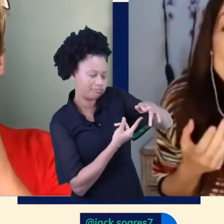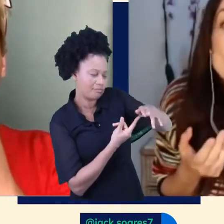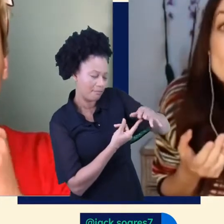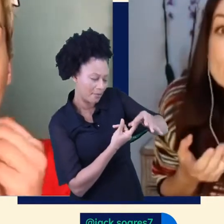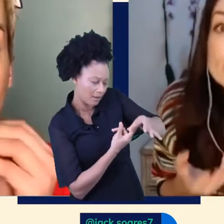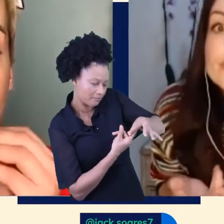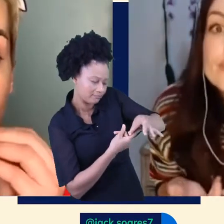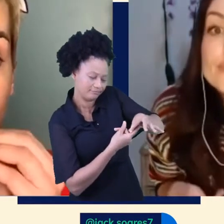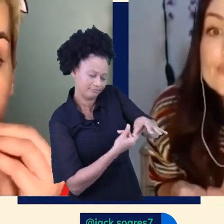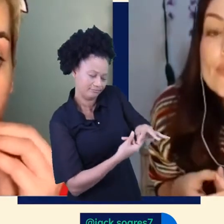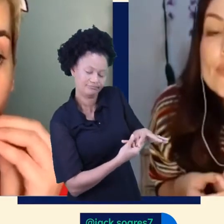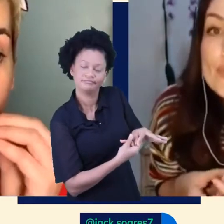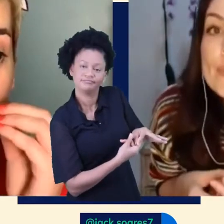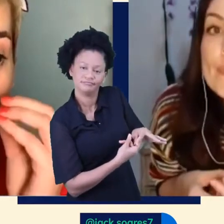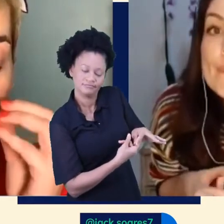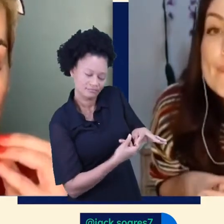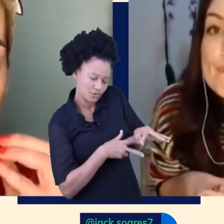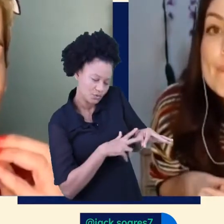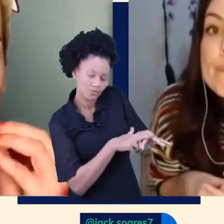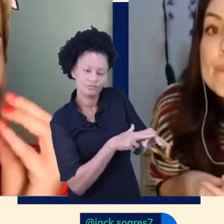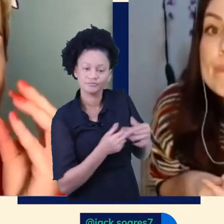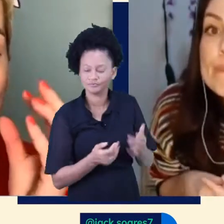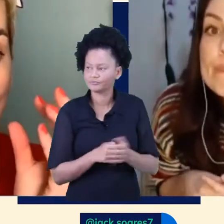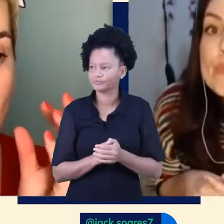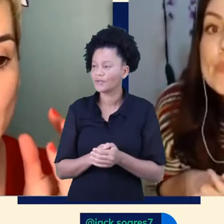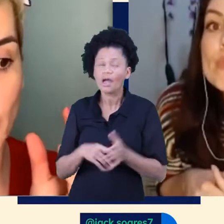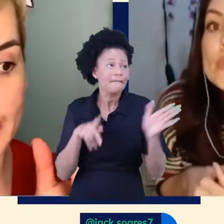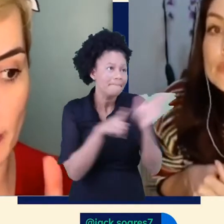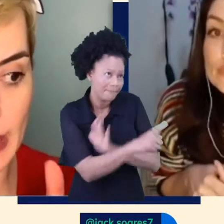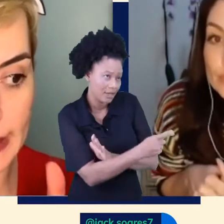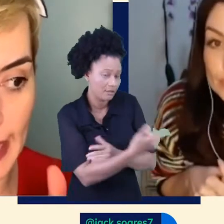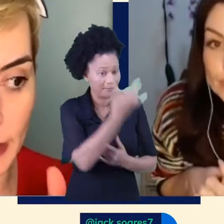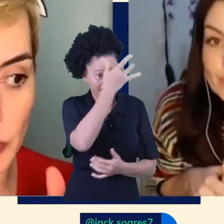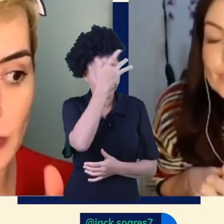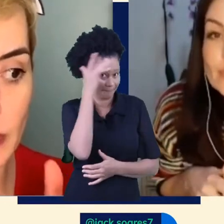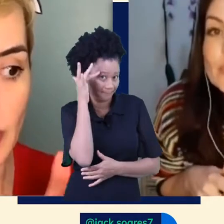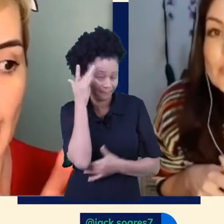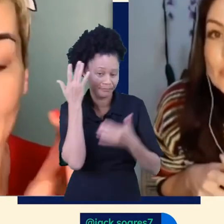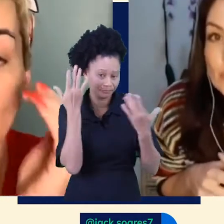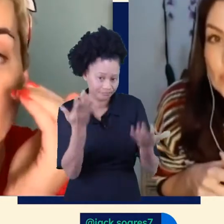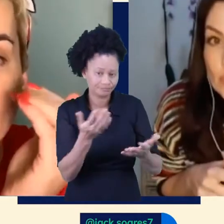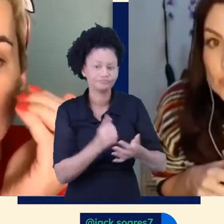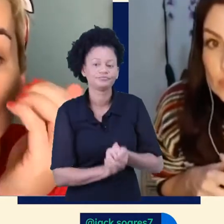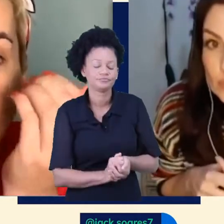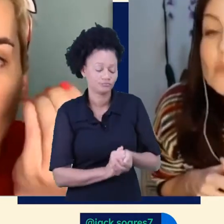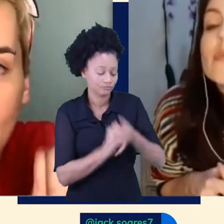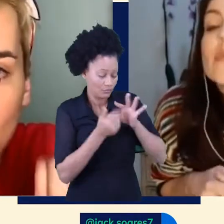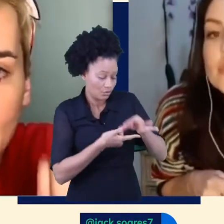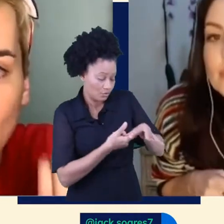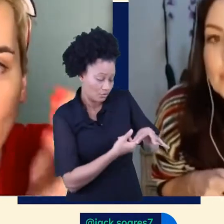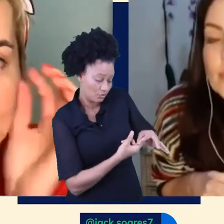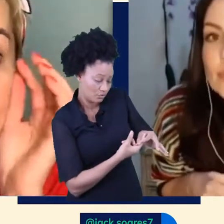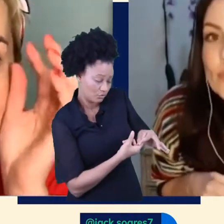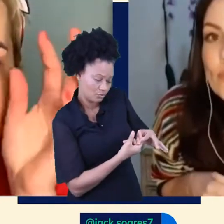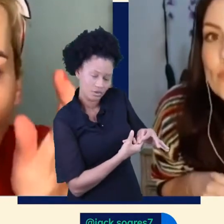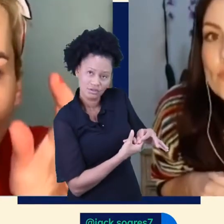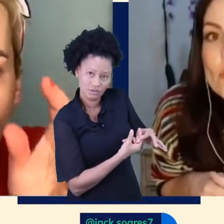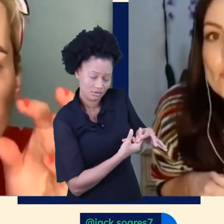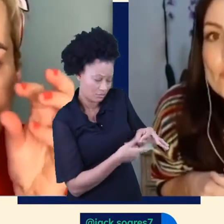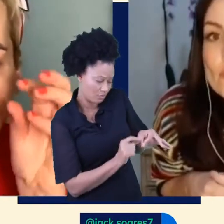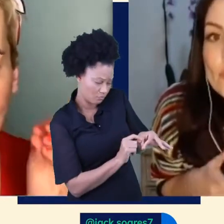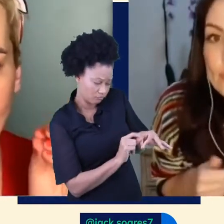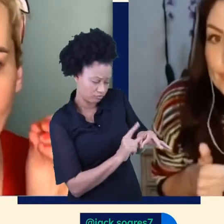gente... pergunta. Se era uma pessoa com o clitóris aumentado, é só uma questão do tamanho do clitóris,